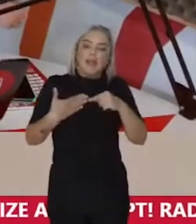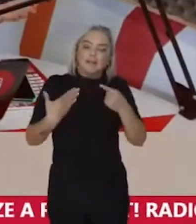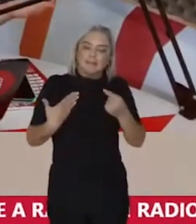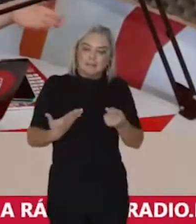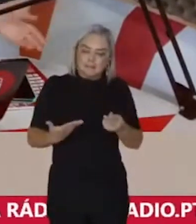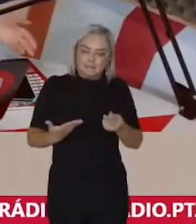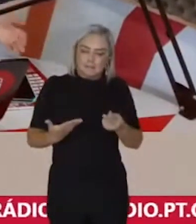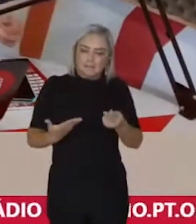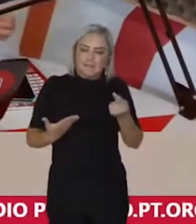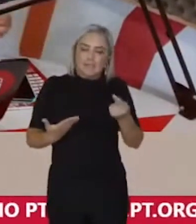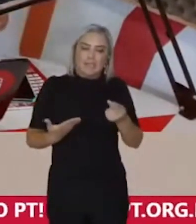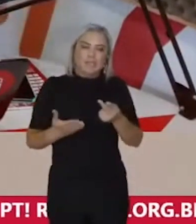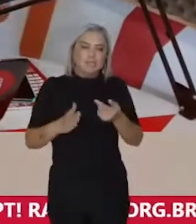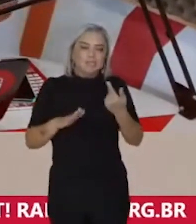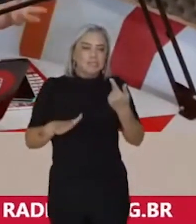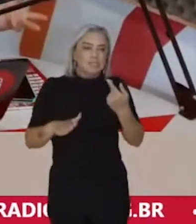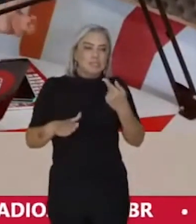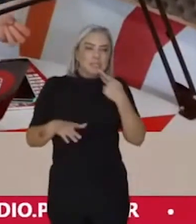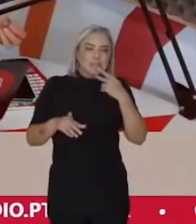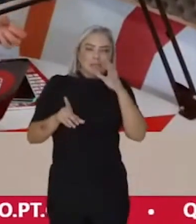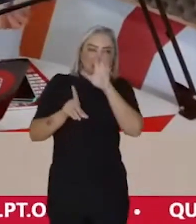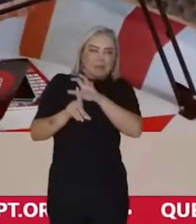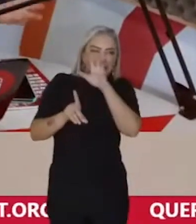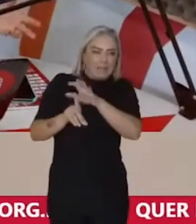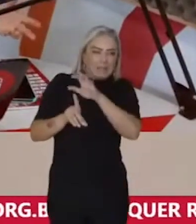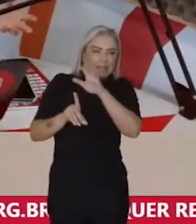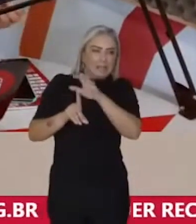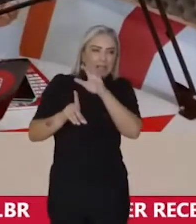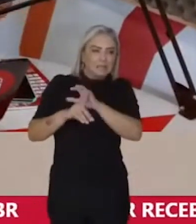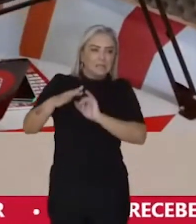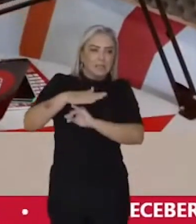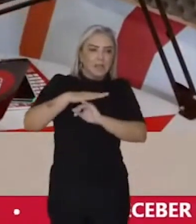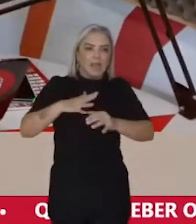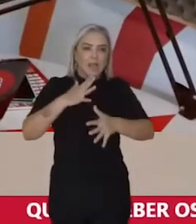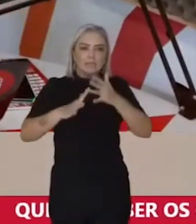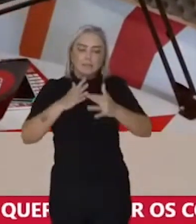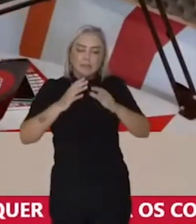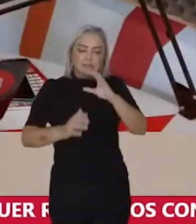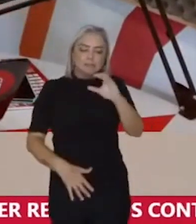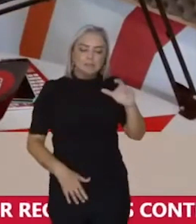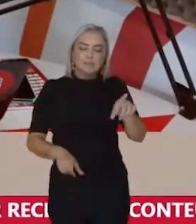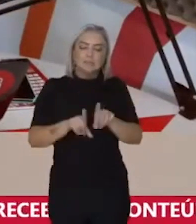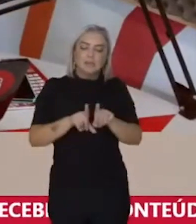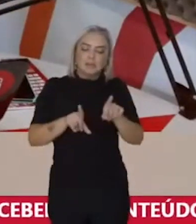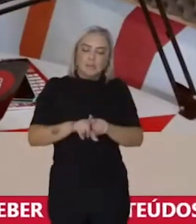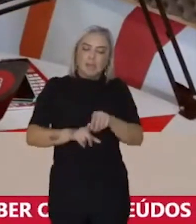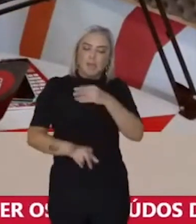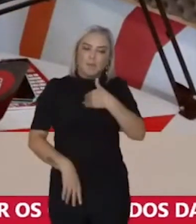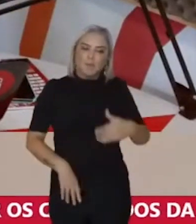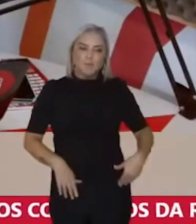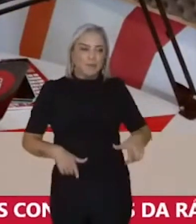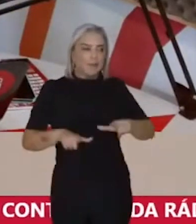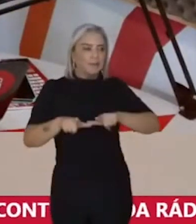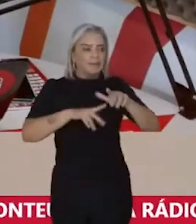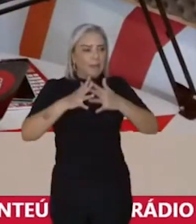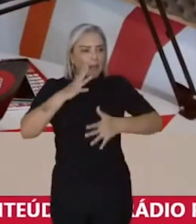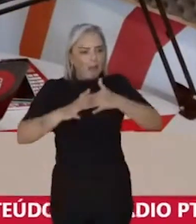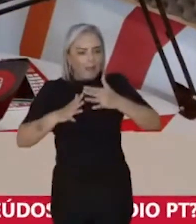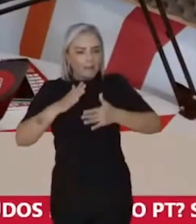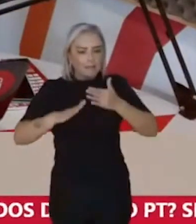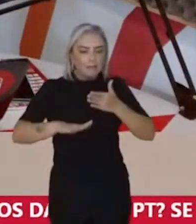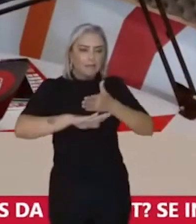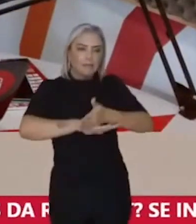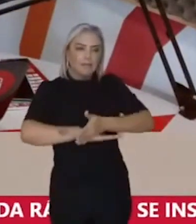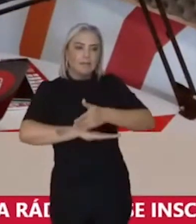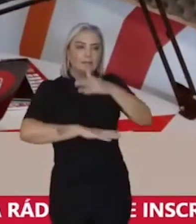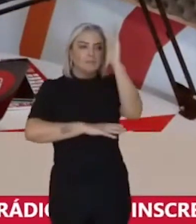ficar desmentindo as instituições, né, atrapalhando o trabalho dos cientistas, eles também estão trabalhando fortemente para a entrada